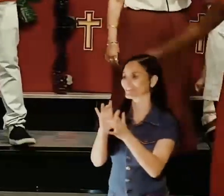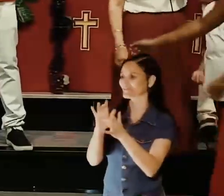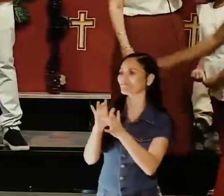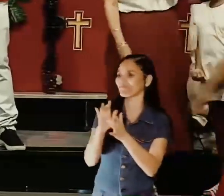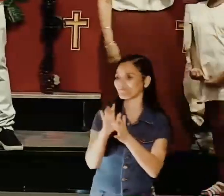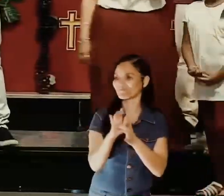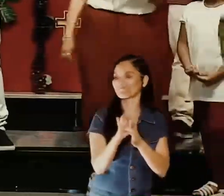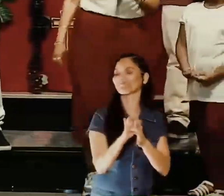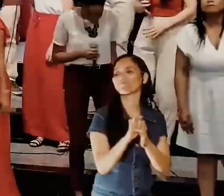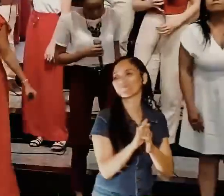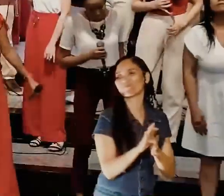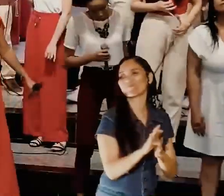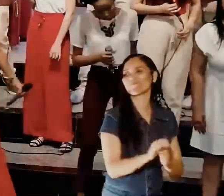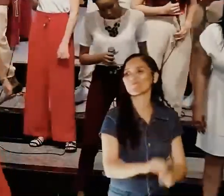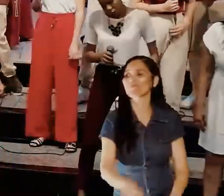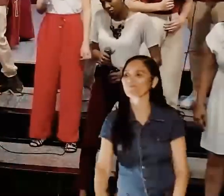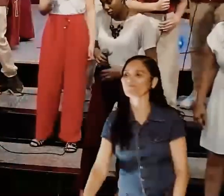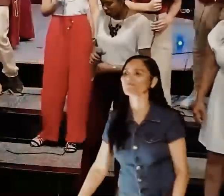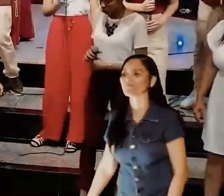Jesus. Oh,